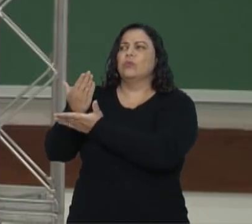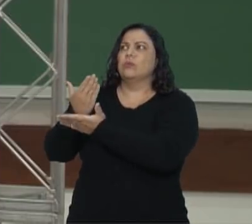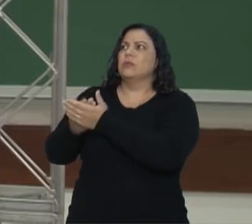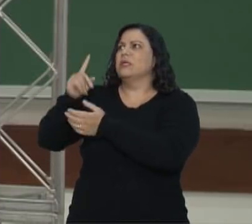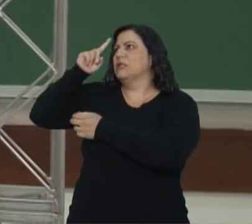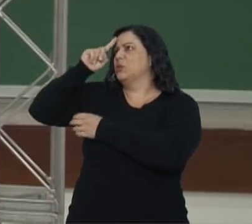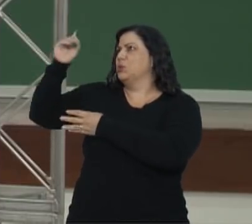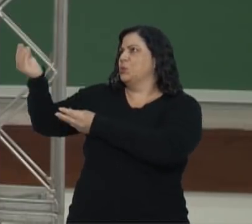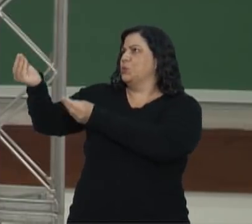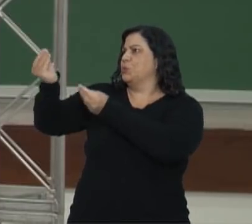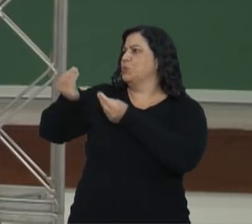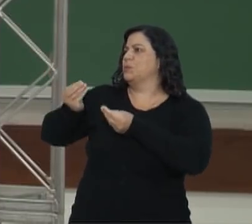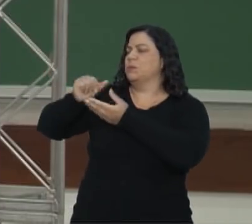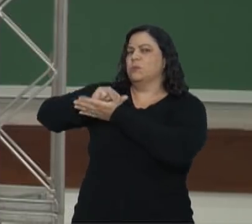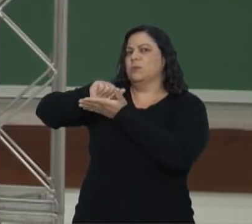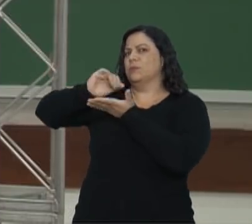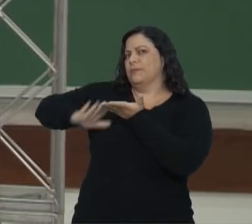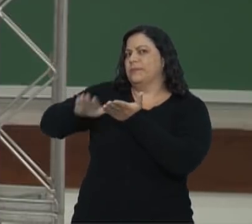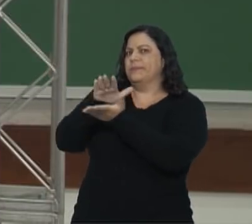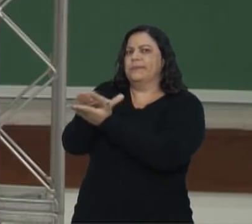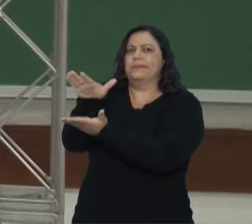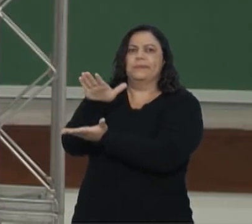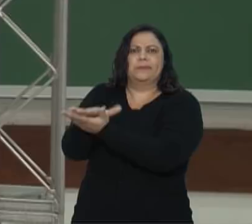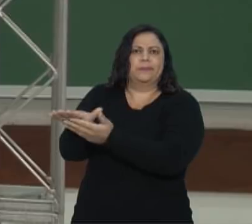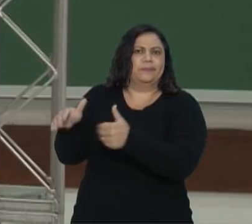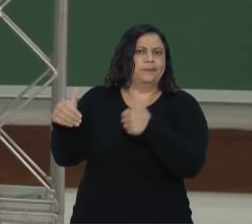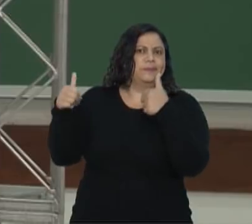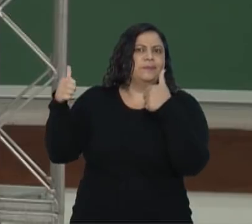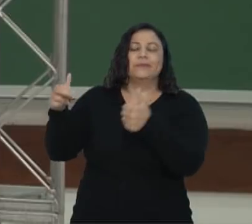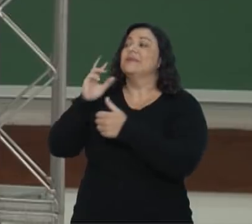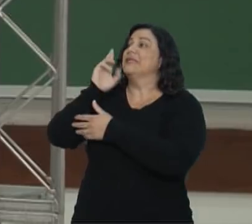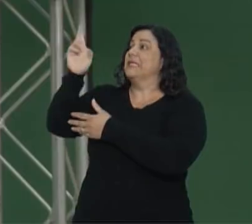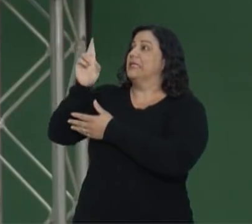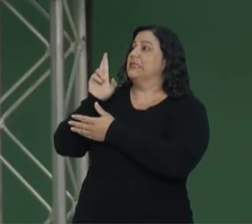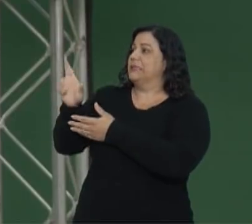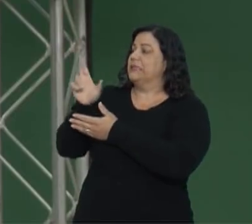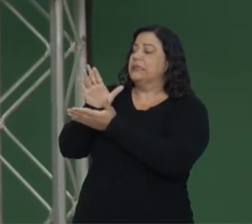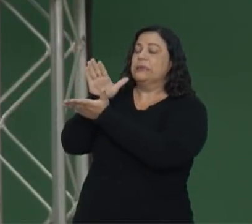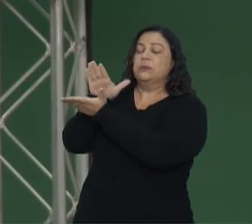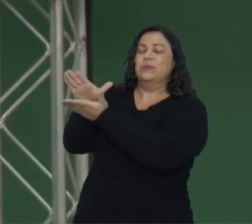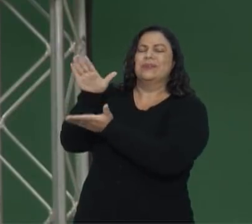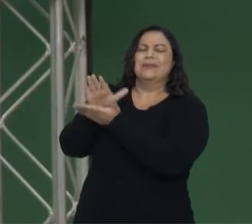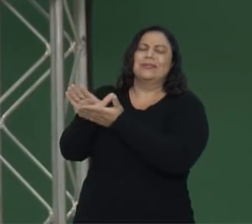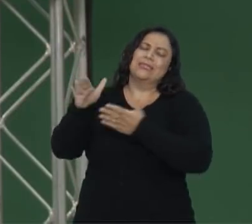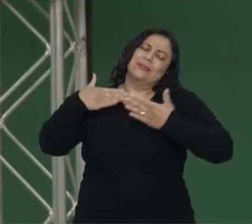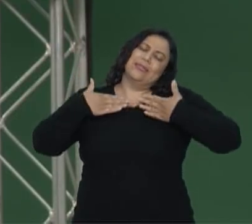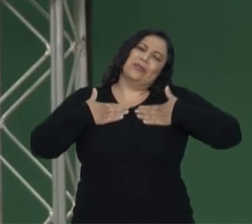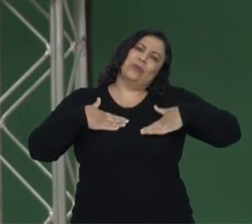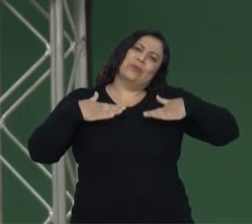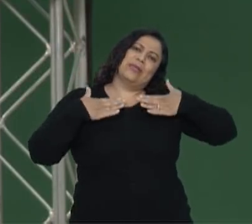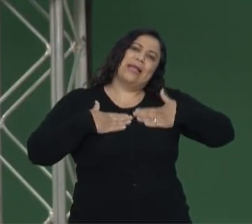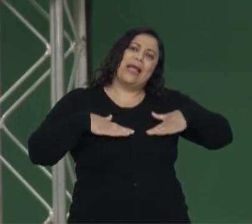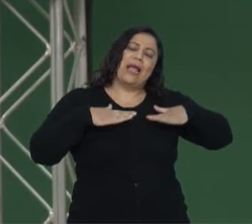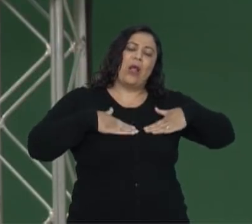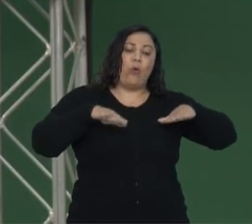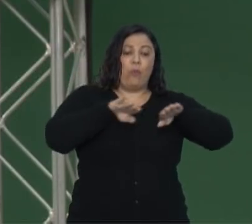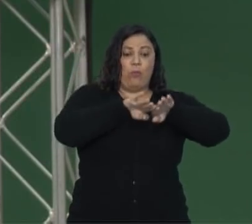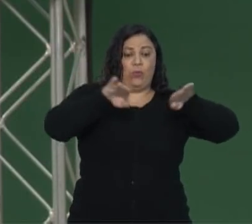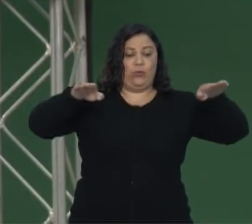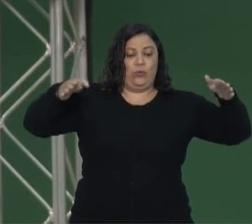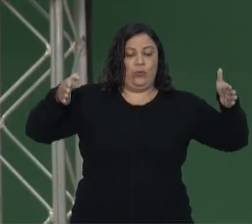são entregues as atividades impressas. Realize essas atividades com calma, naquele